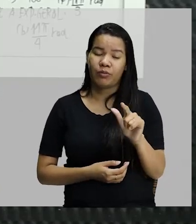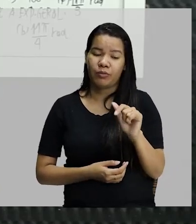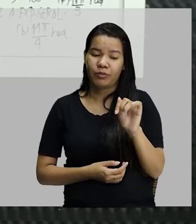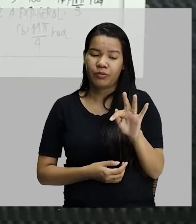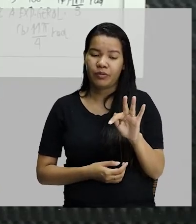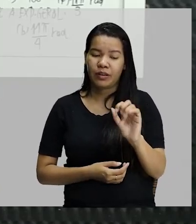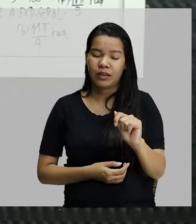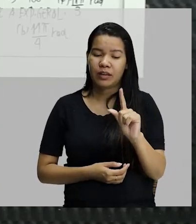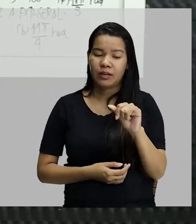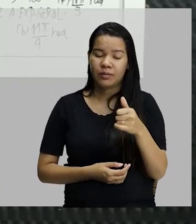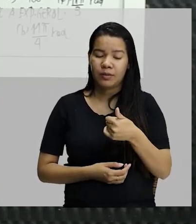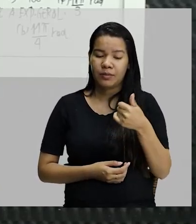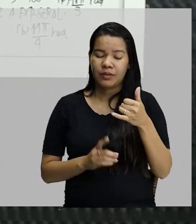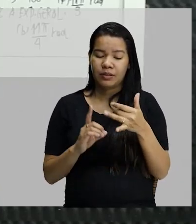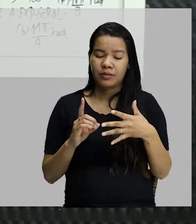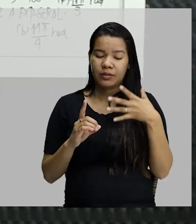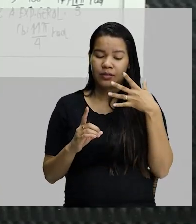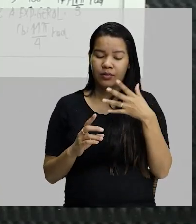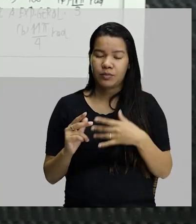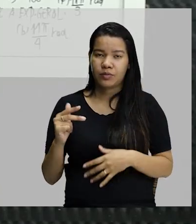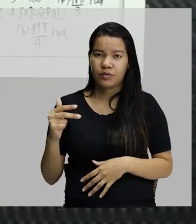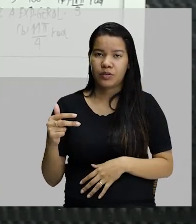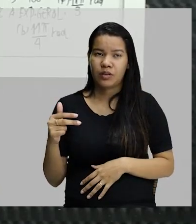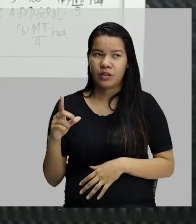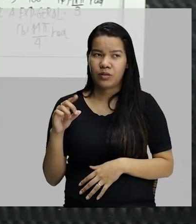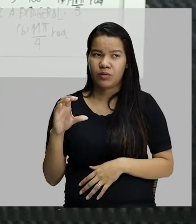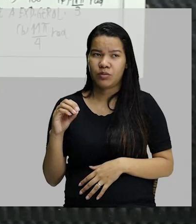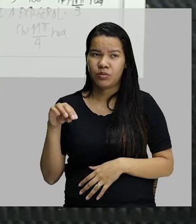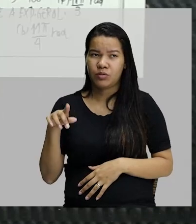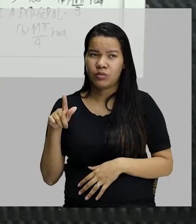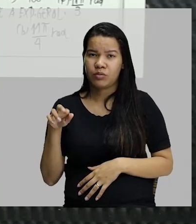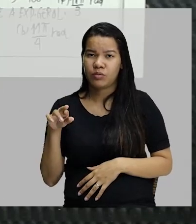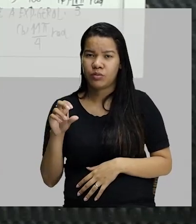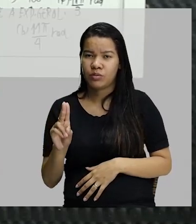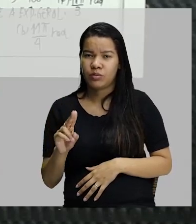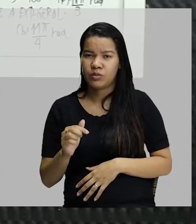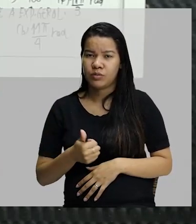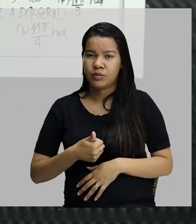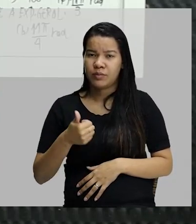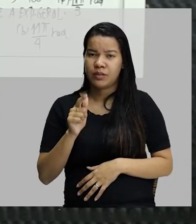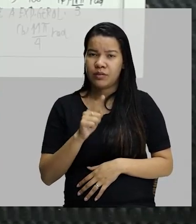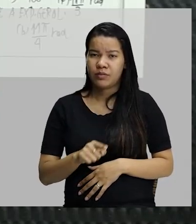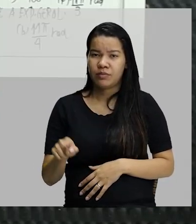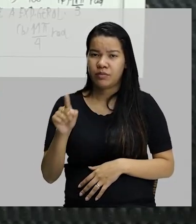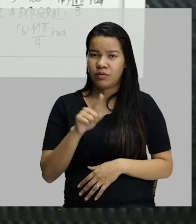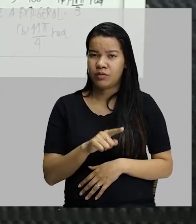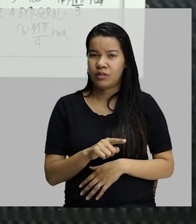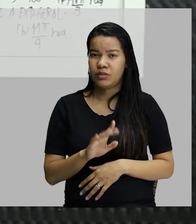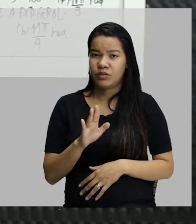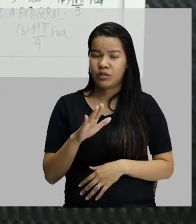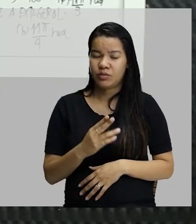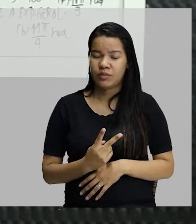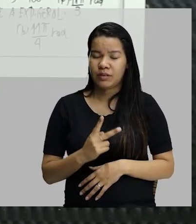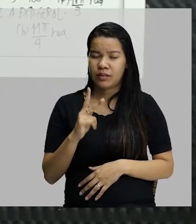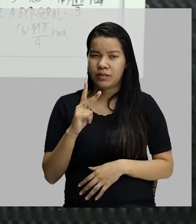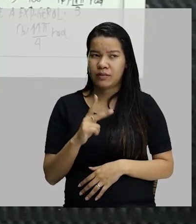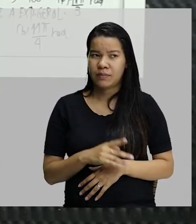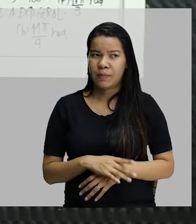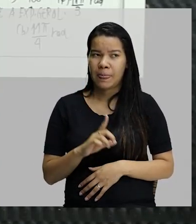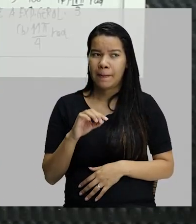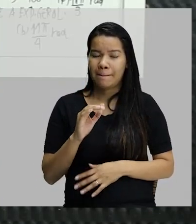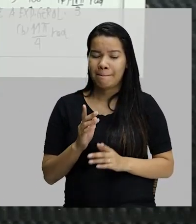de primeira determinação positiva, é o côngruo de primeira volta. Esse K é